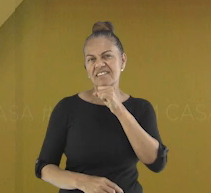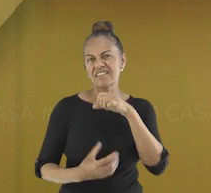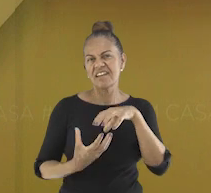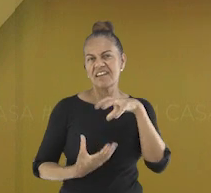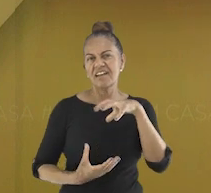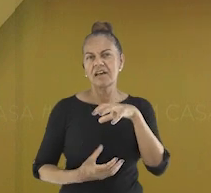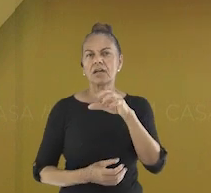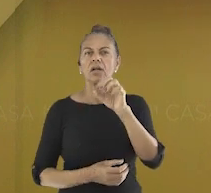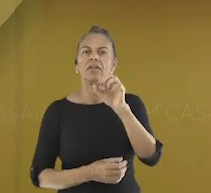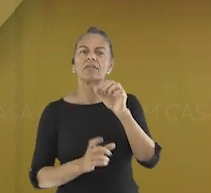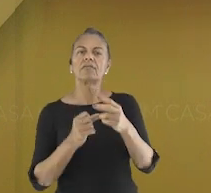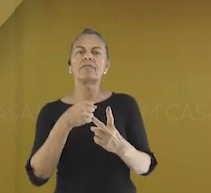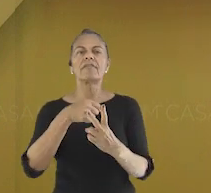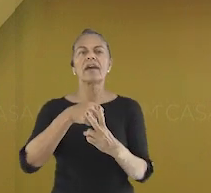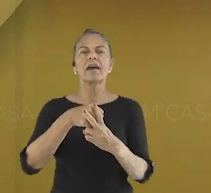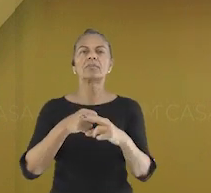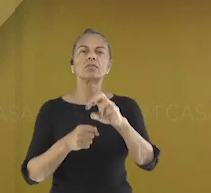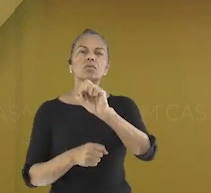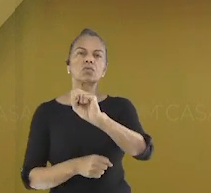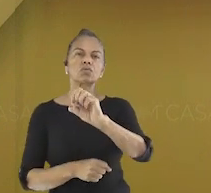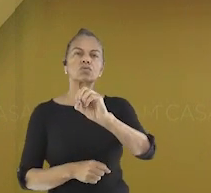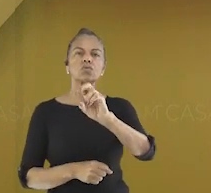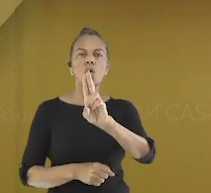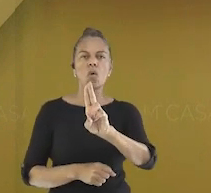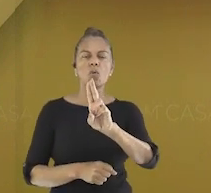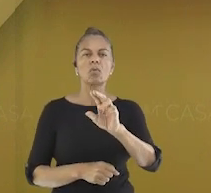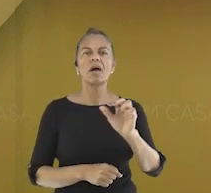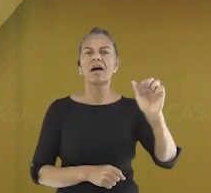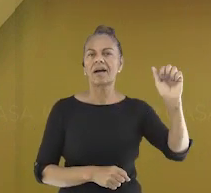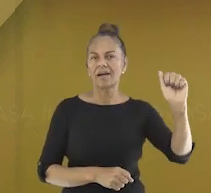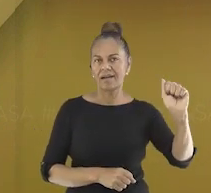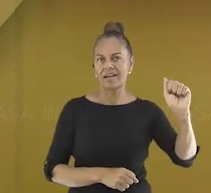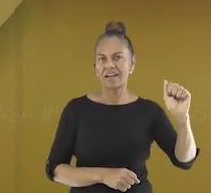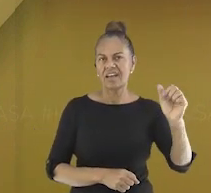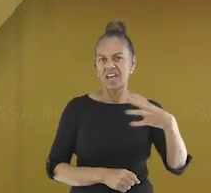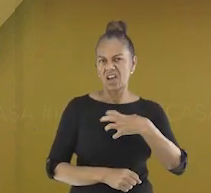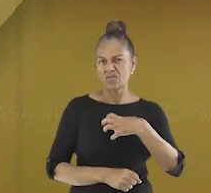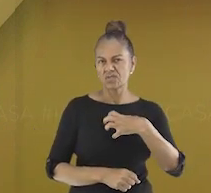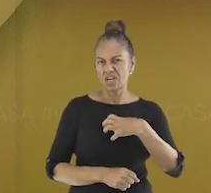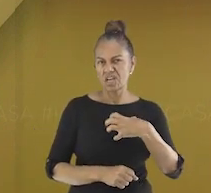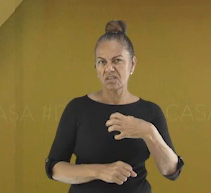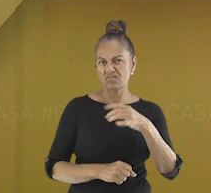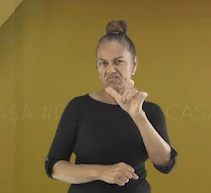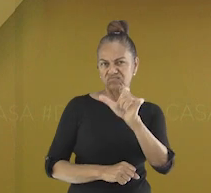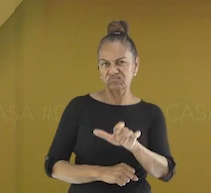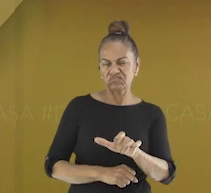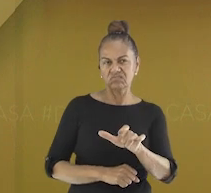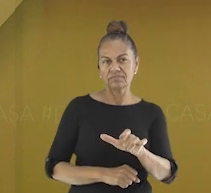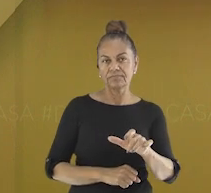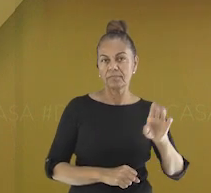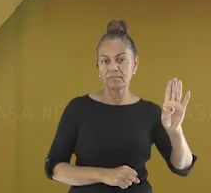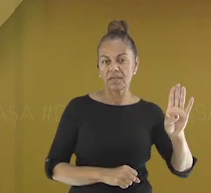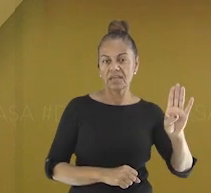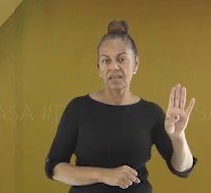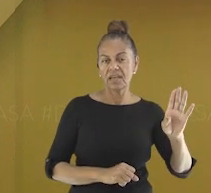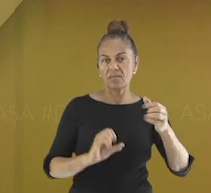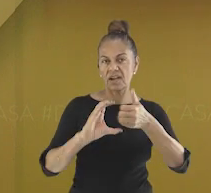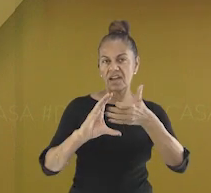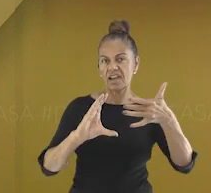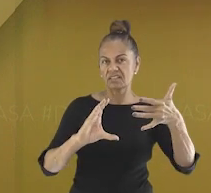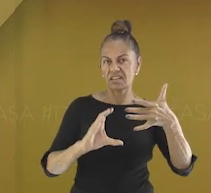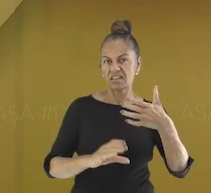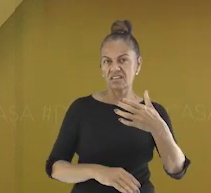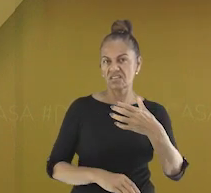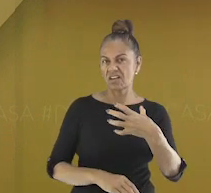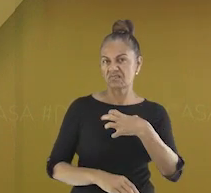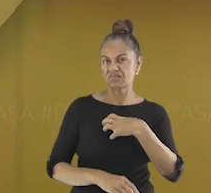sou, introduz um modo de ser da personagem da tira. Letra B, uma característica da